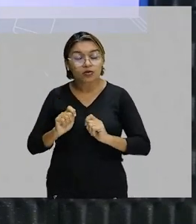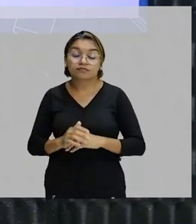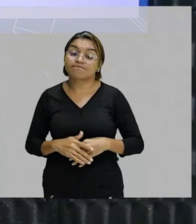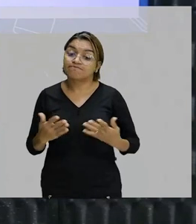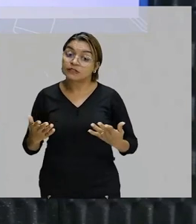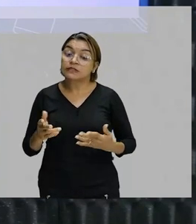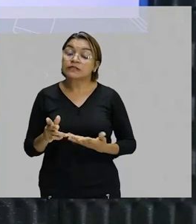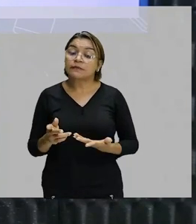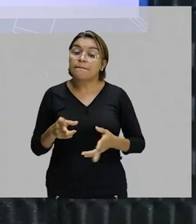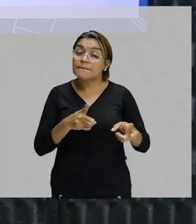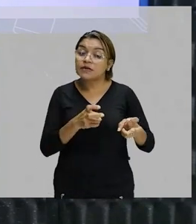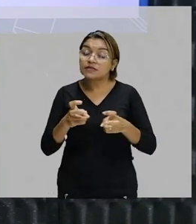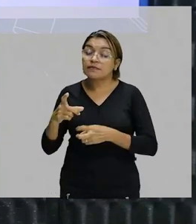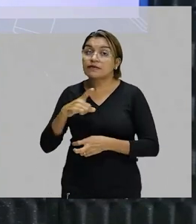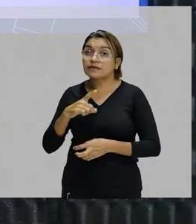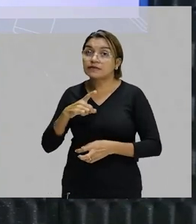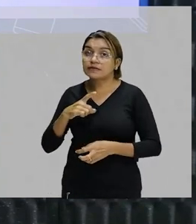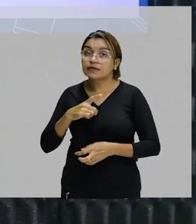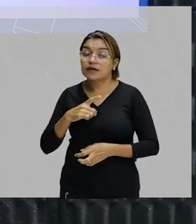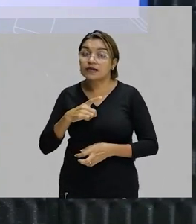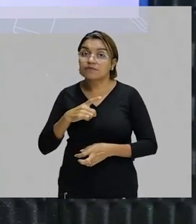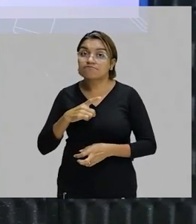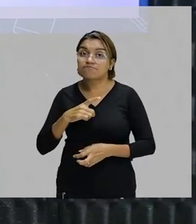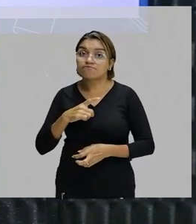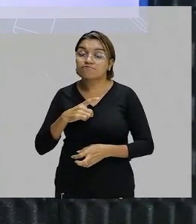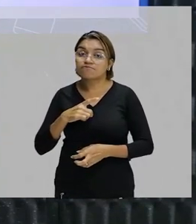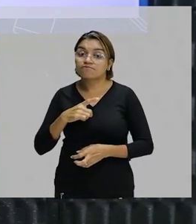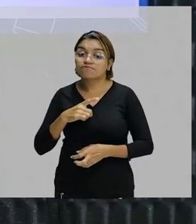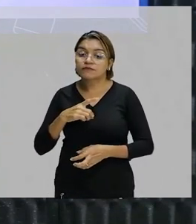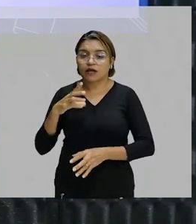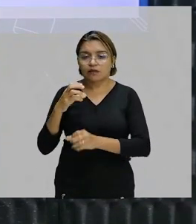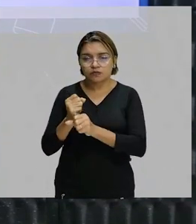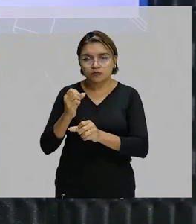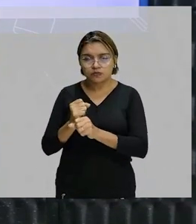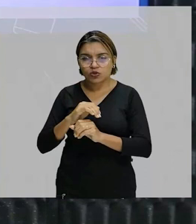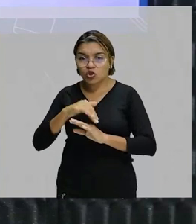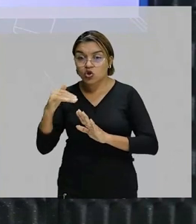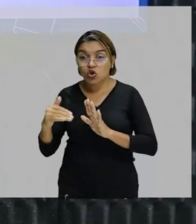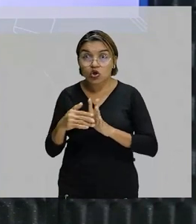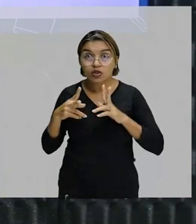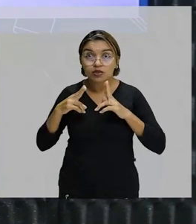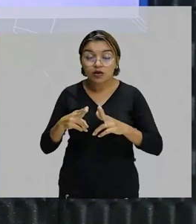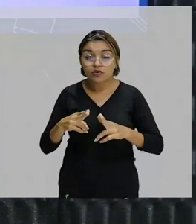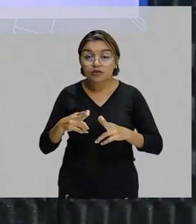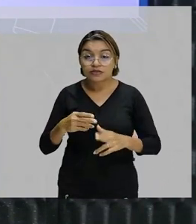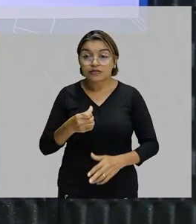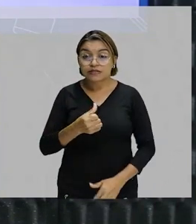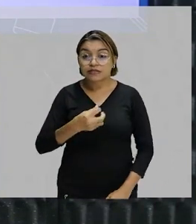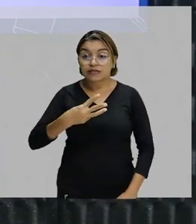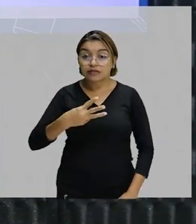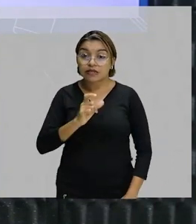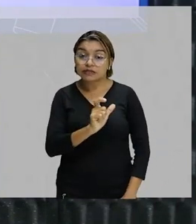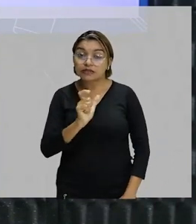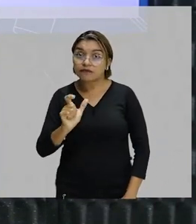mas perceba que você tem um total de 53 termos na tua soma certeza que tu vai levar todo